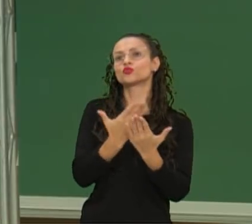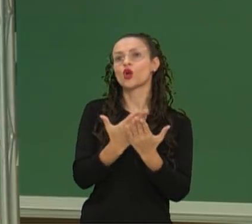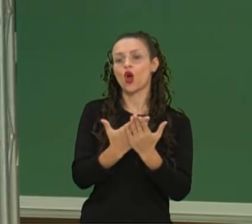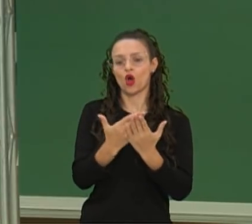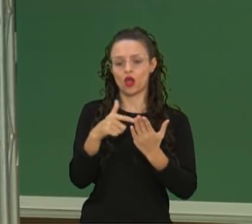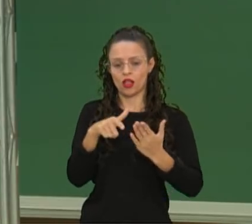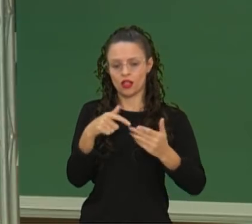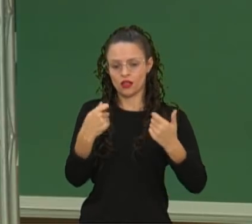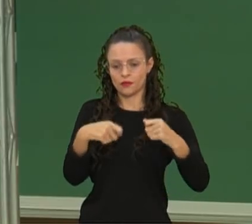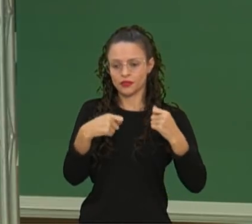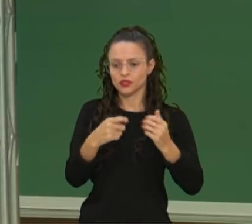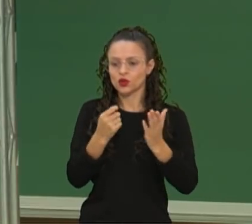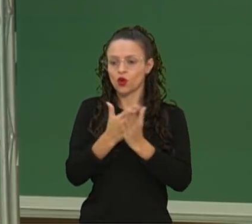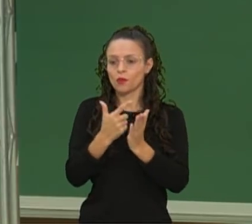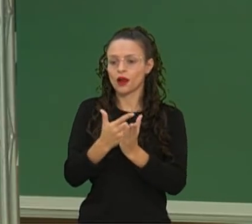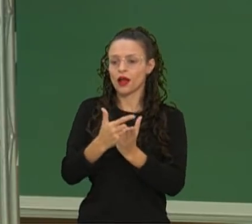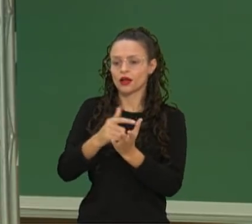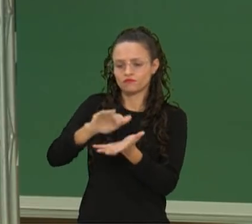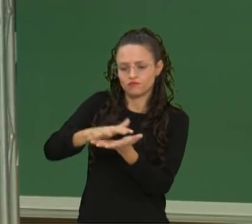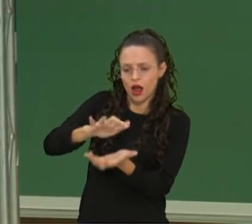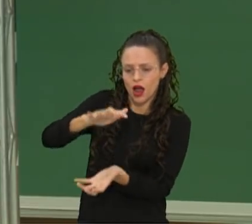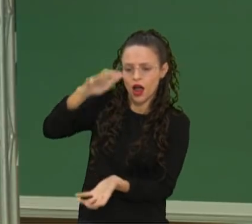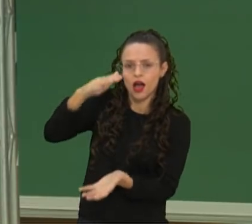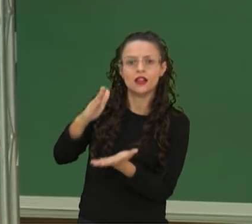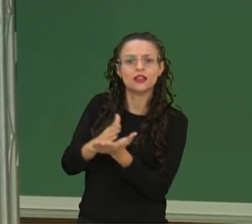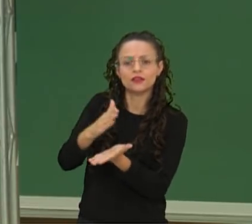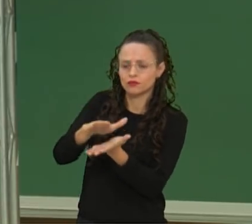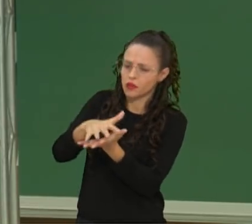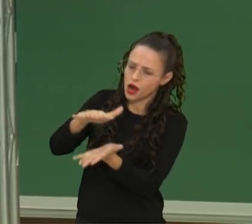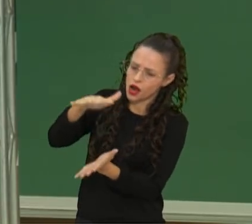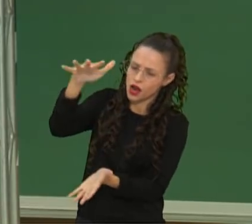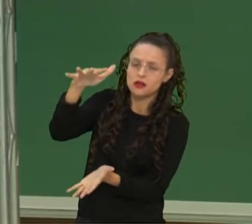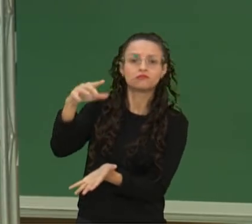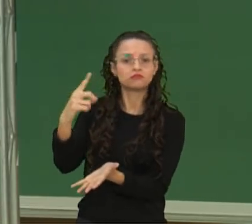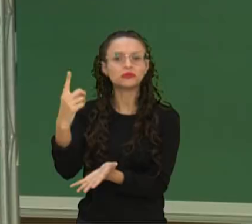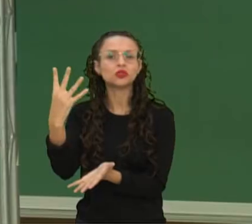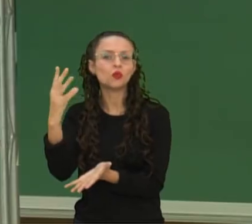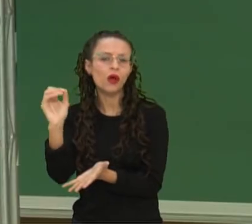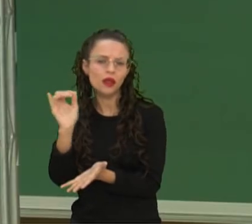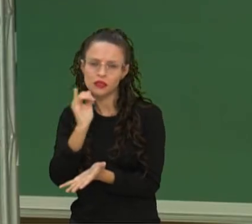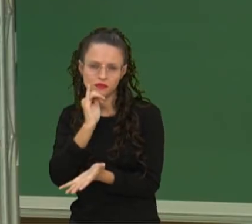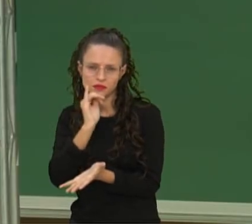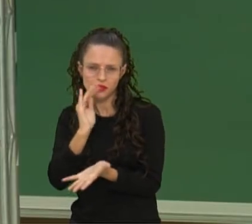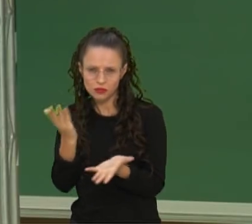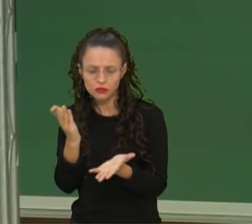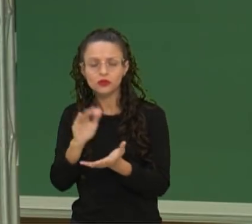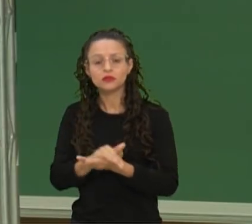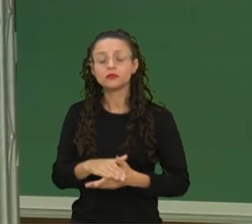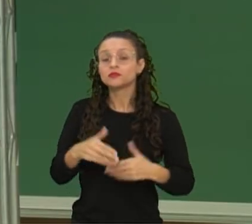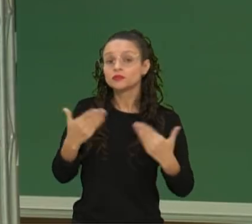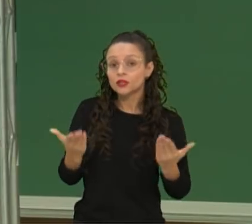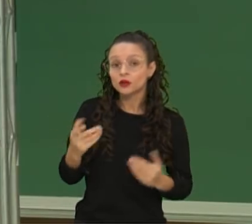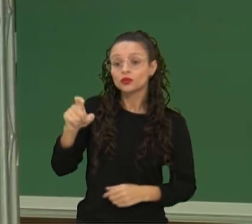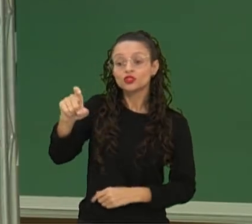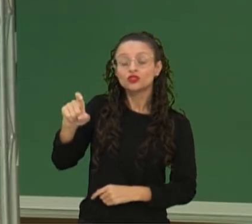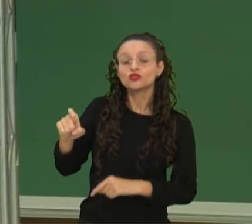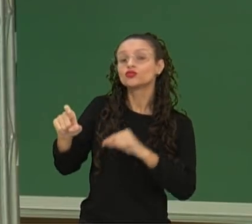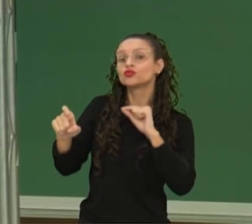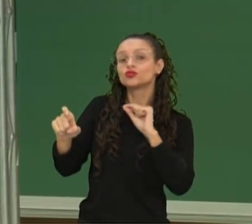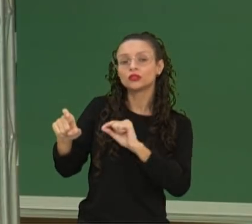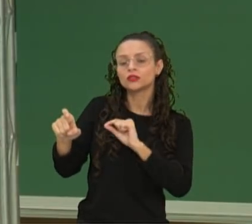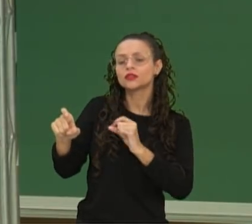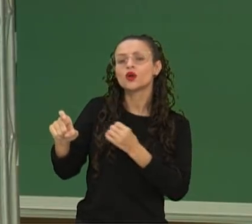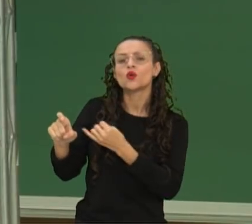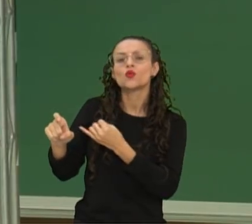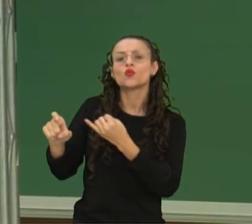livros para todos os alunos, então coloca aí 140 livros comprados, ok? Então, o X aqui vai ser a